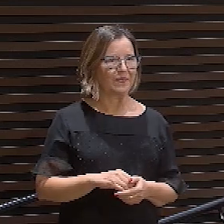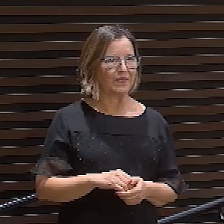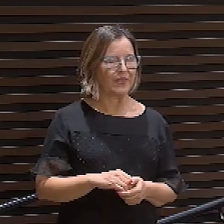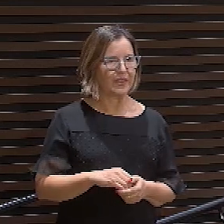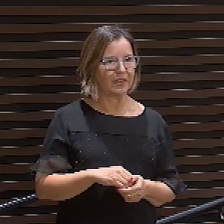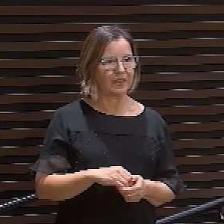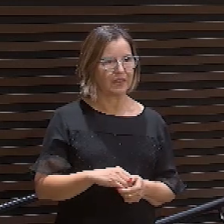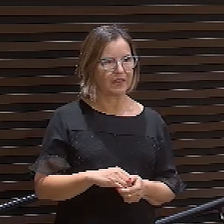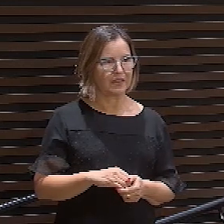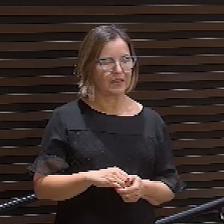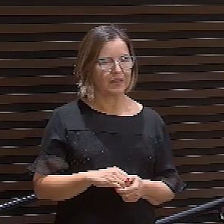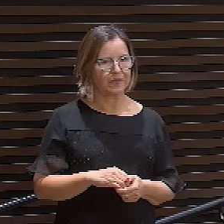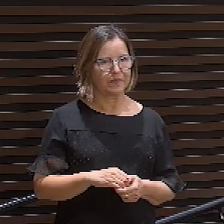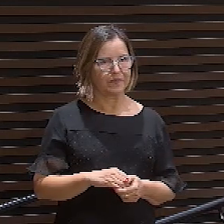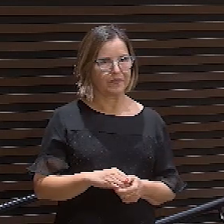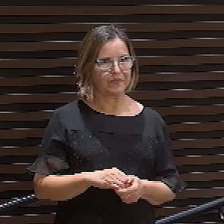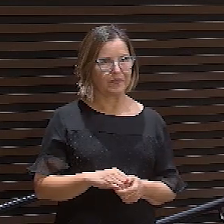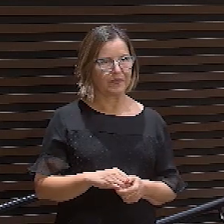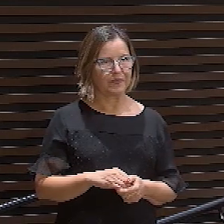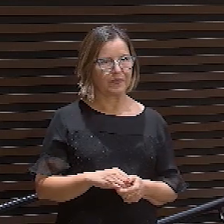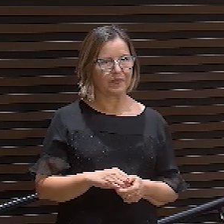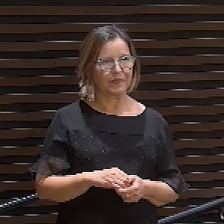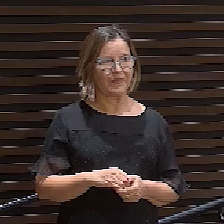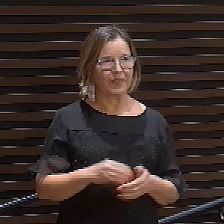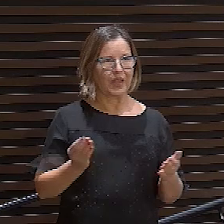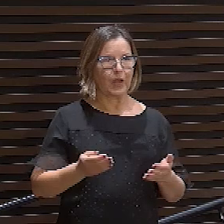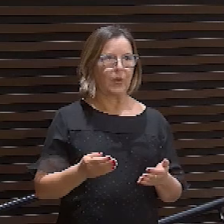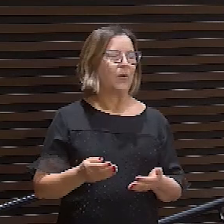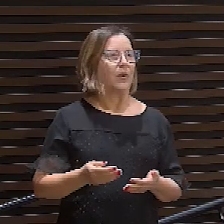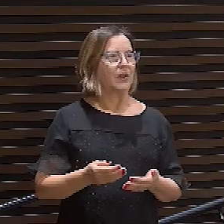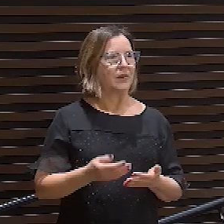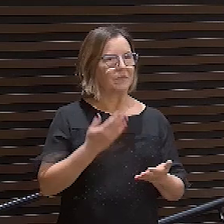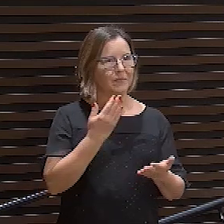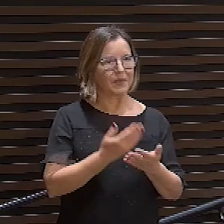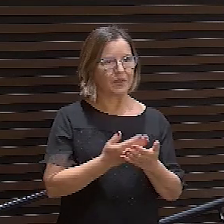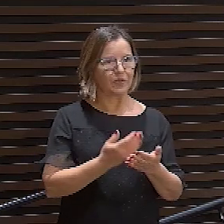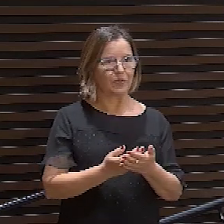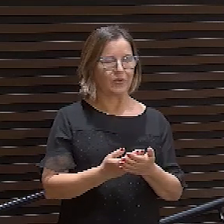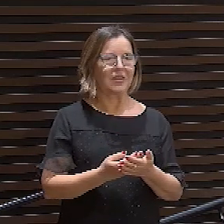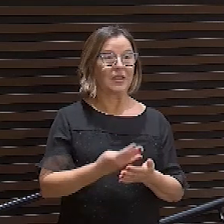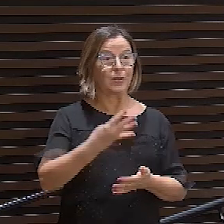E nós vamos dar uma olhada nesses 4 altares na vida de Abraão.